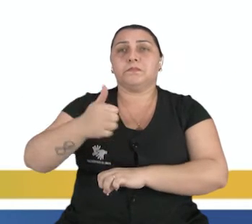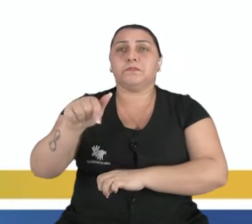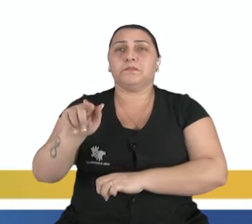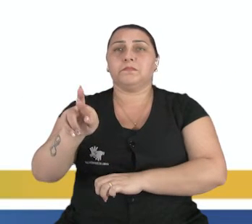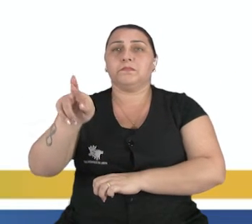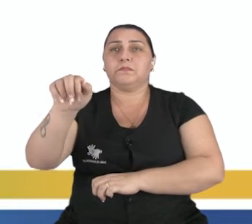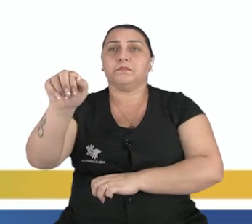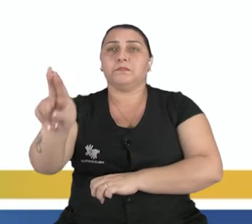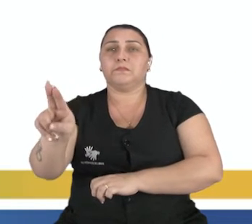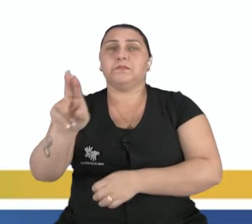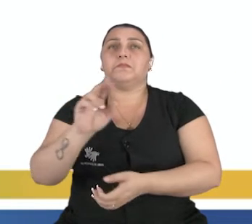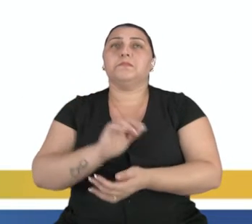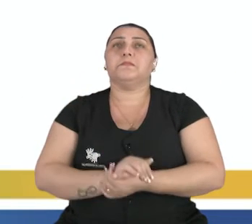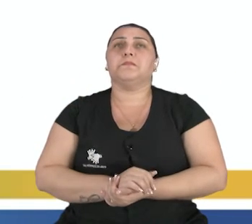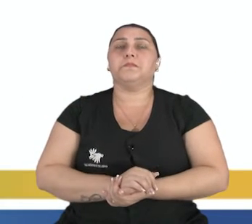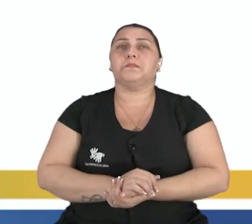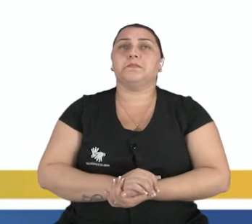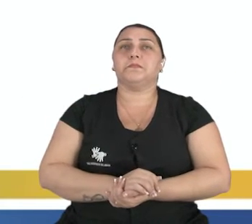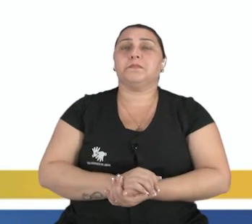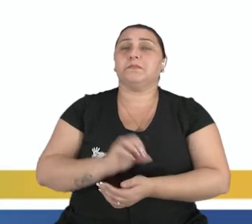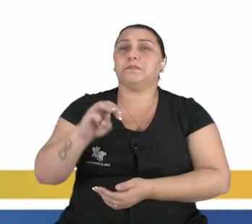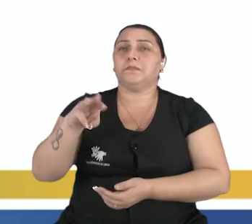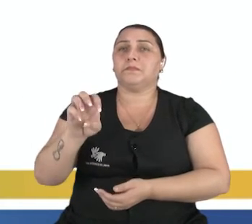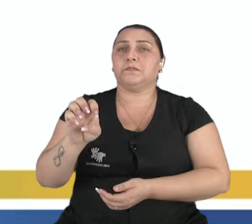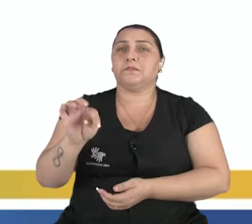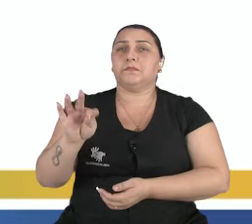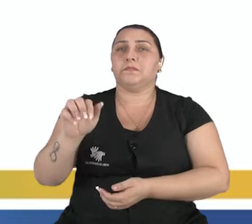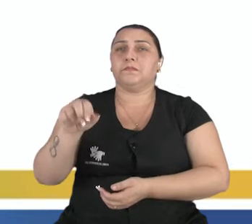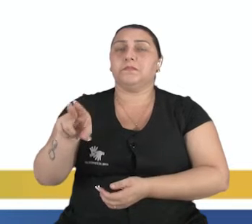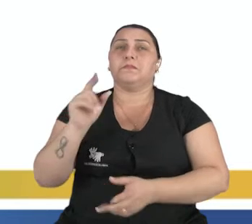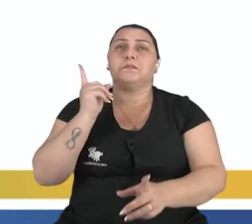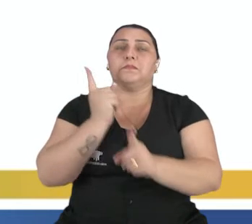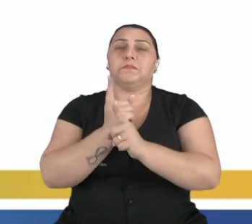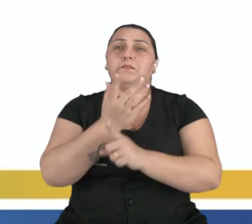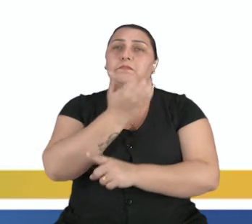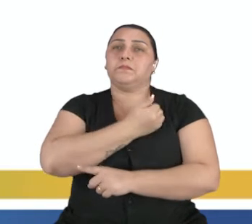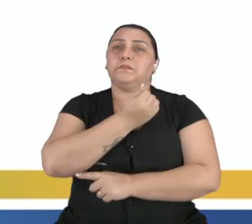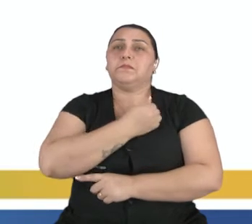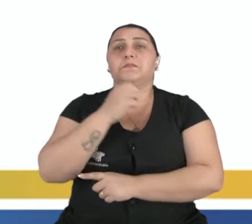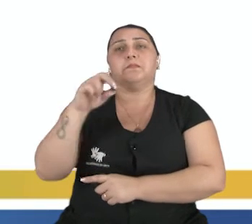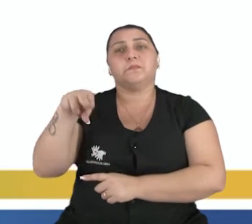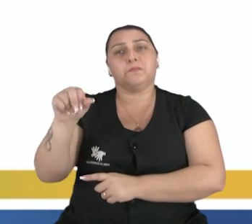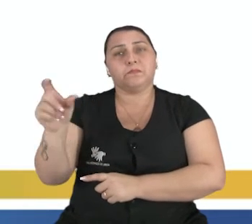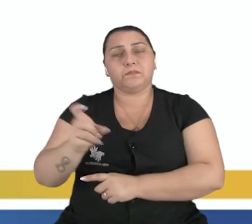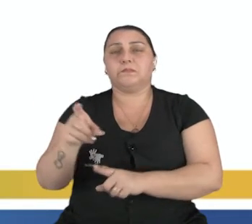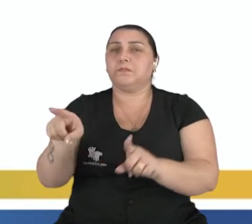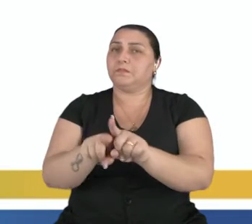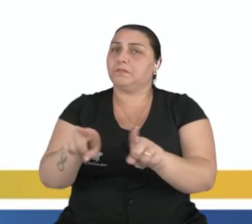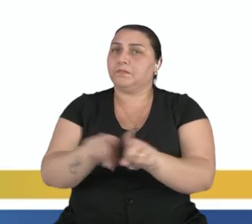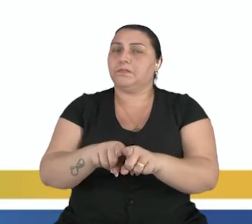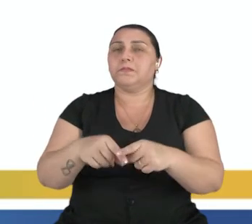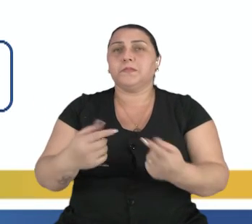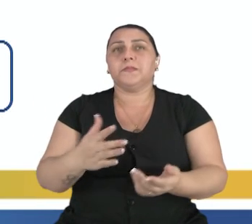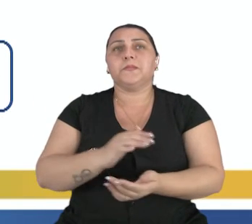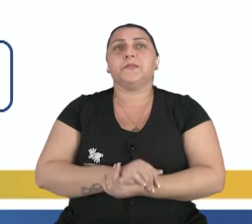do carbono aqui do outro lado, que é o metano, que você também pode achar o número de oxidação do metano.